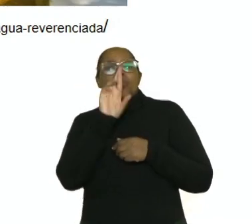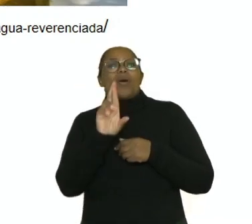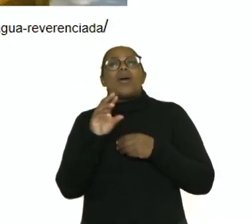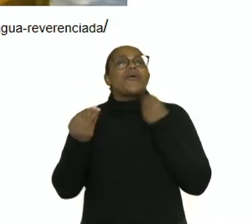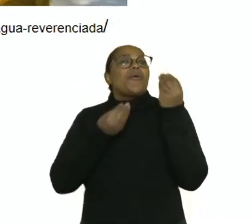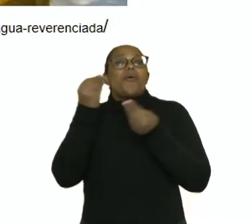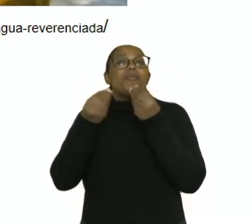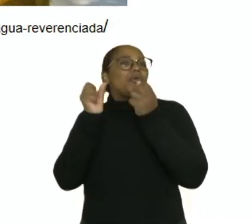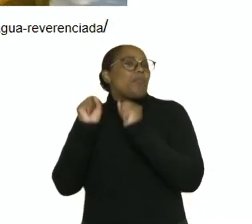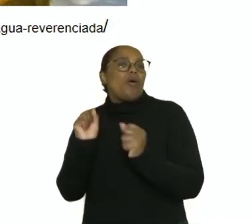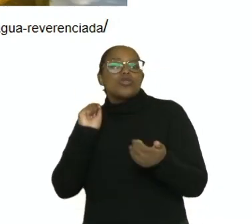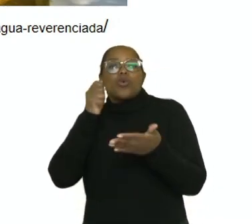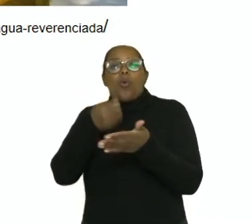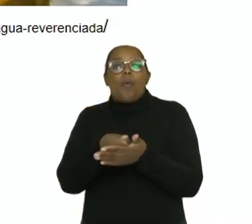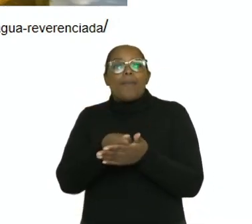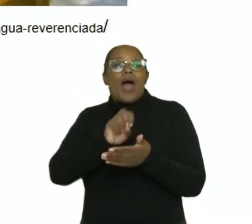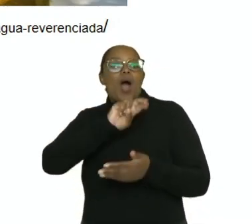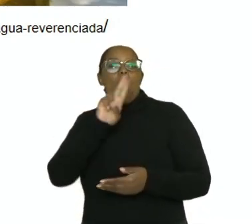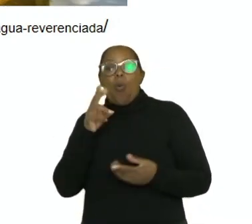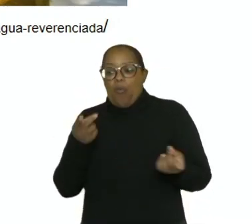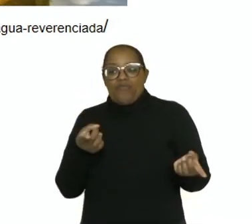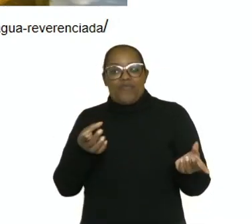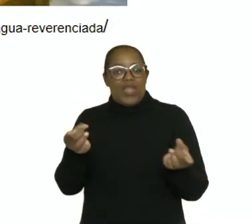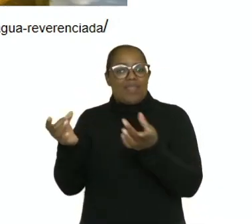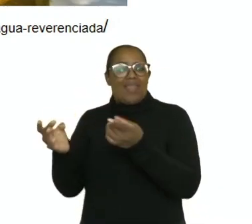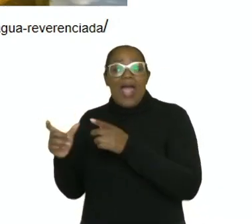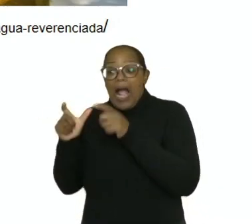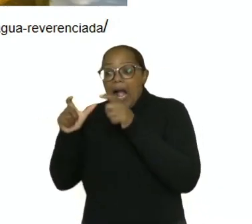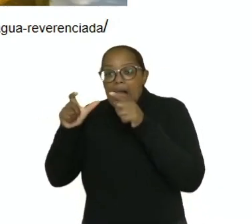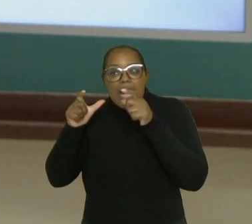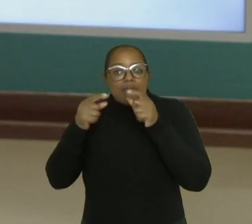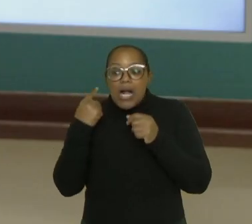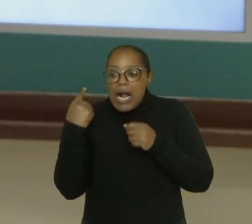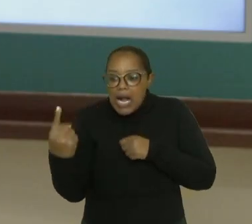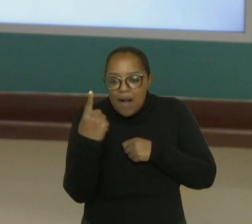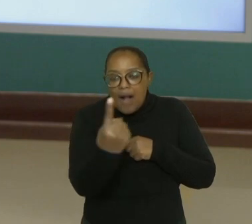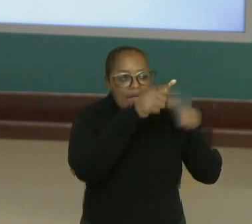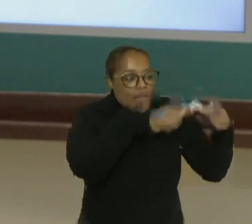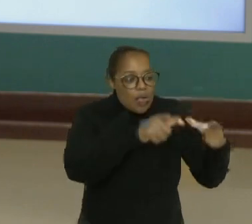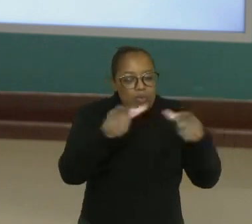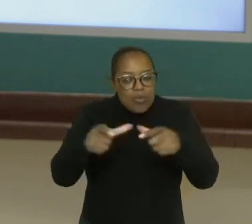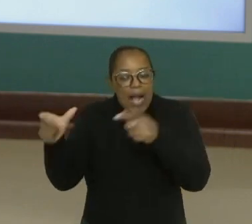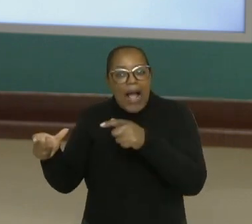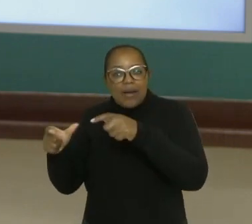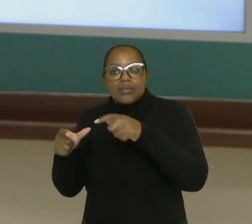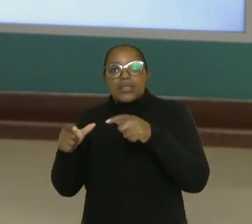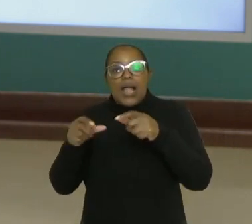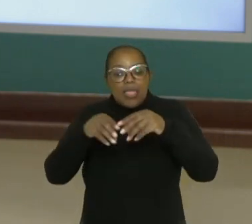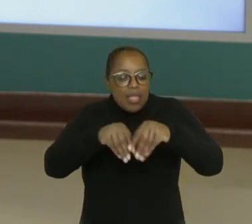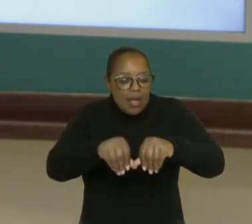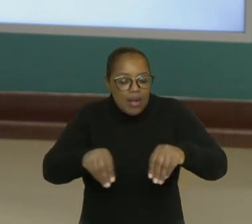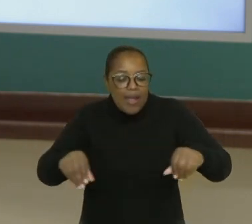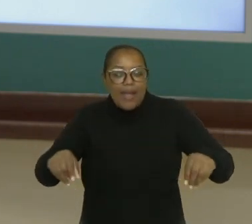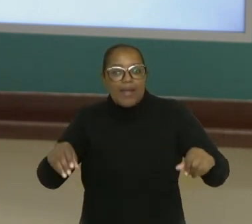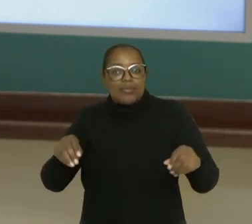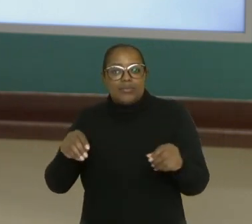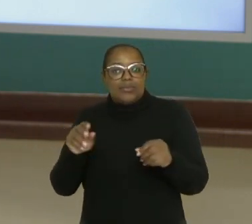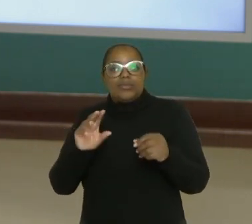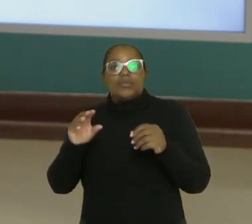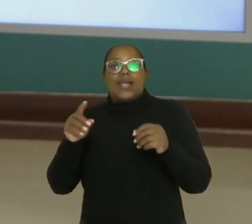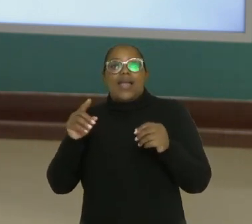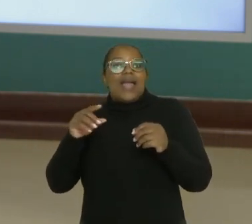ou vendê-los? Cada pedaço da terra é sagrada para o meu povo. Então, o cacique Seattle respondeu